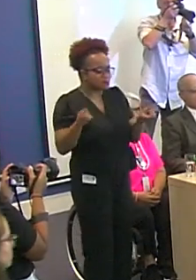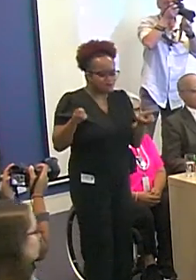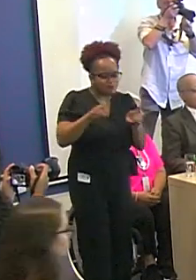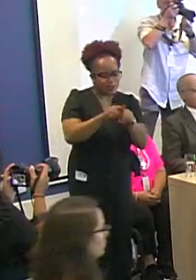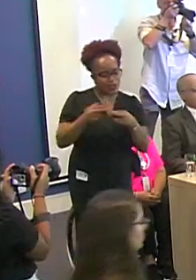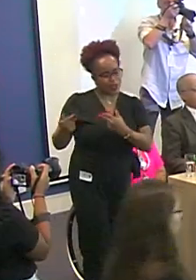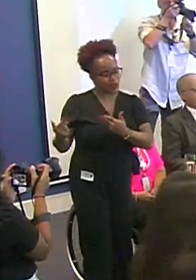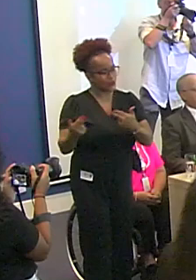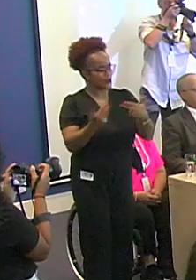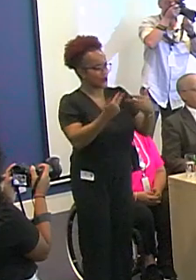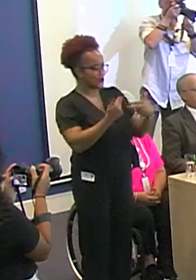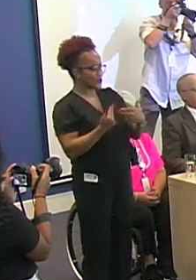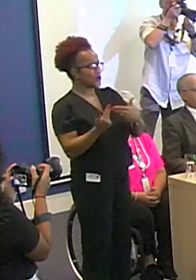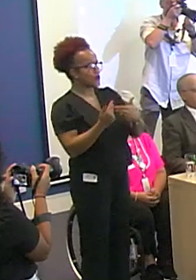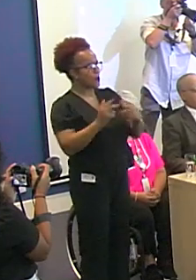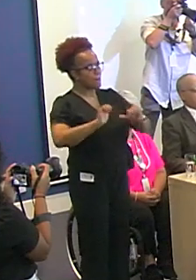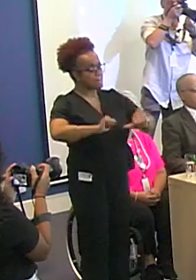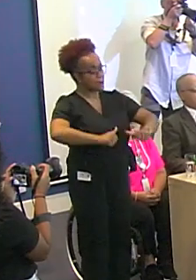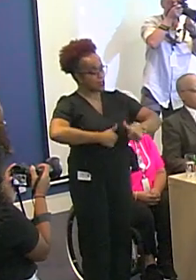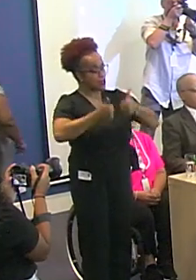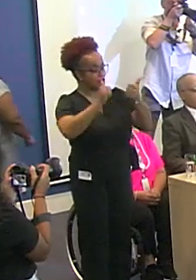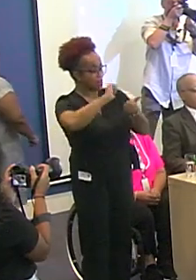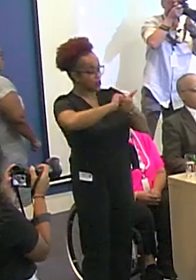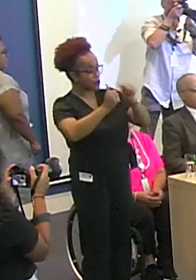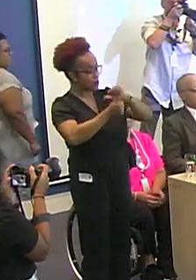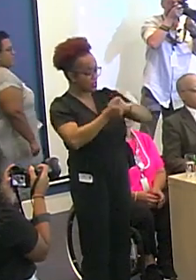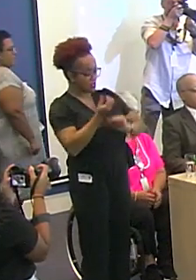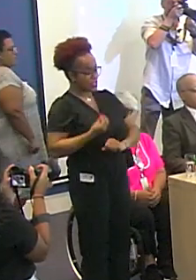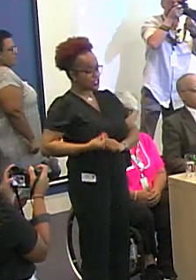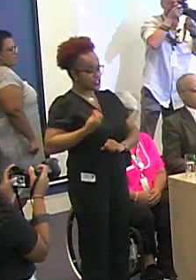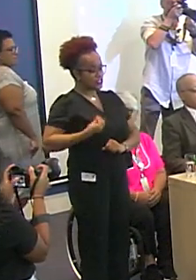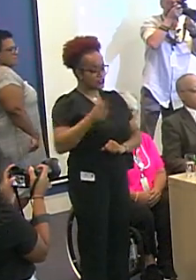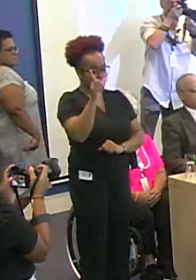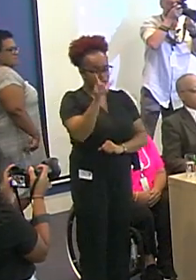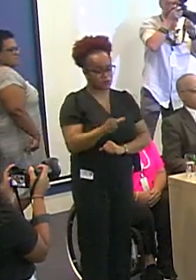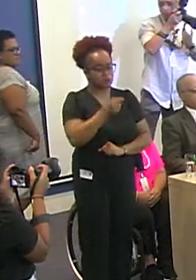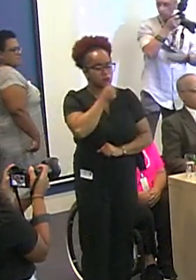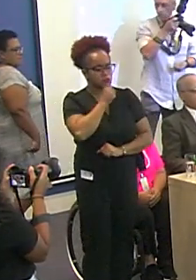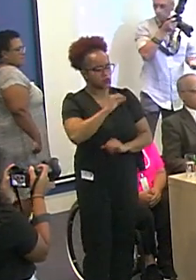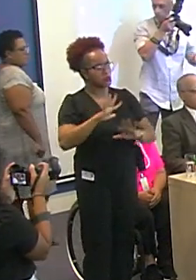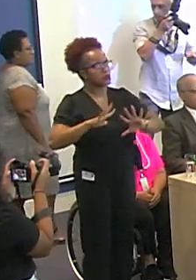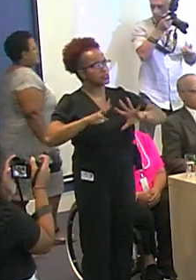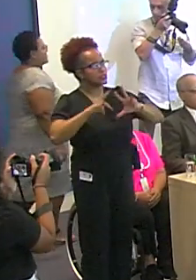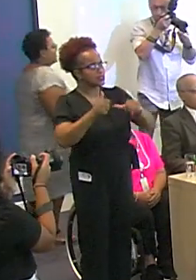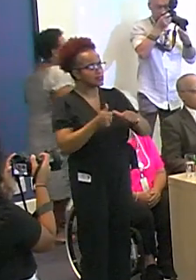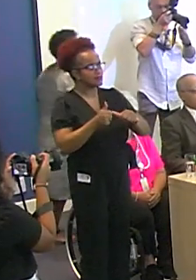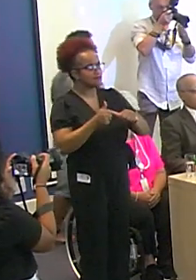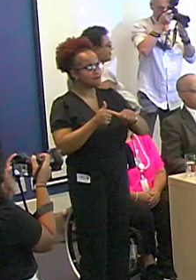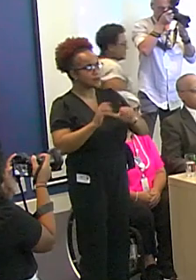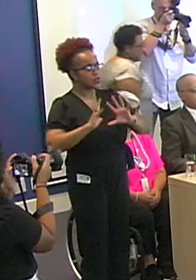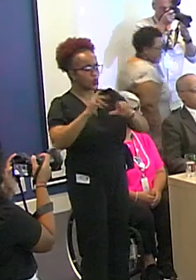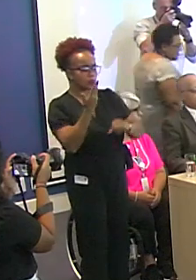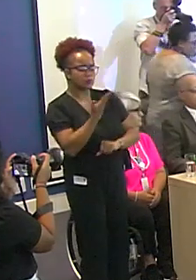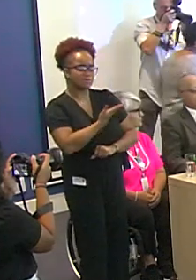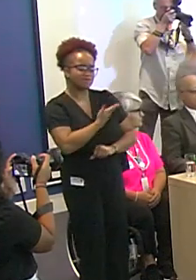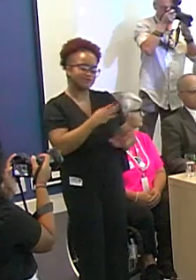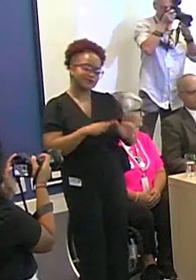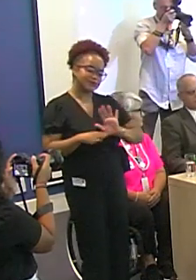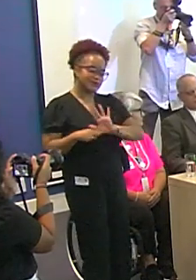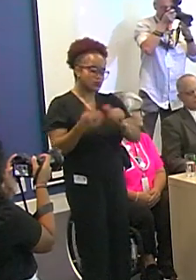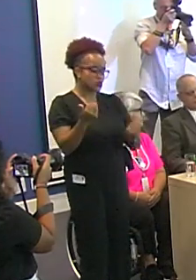é melhorar a qualidade de vida da pessoa idosa. Então, todos que fazem isso são meus amigos.